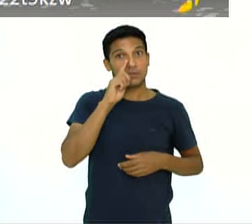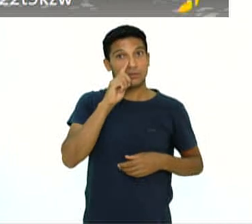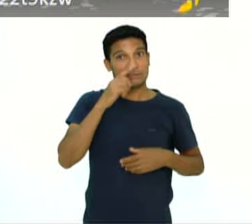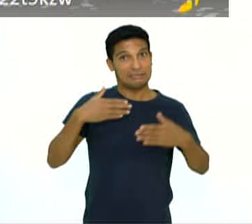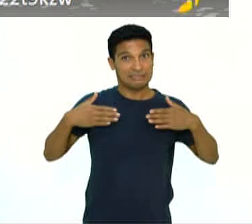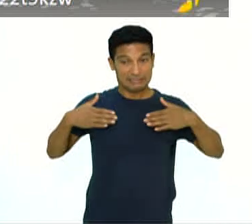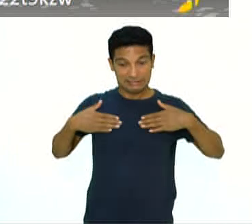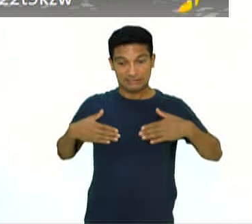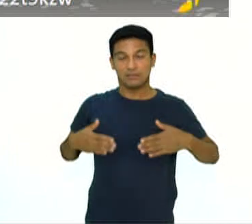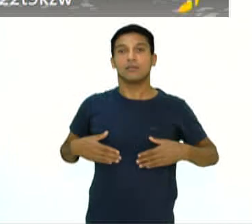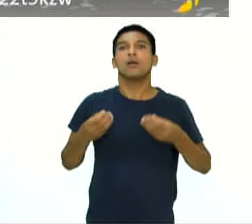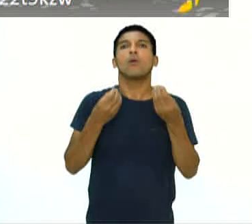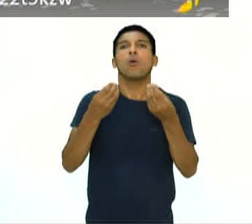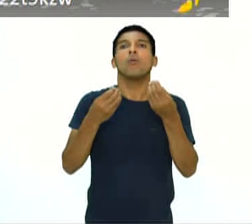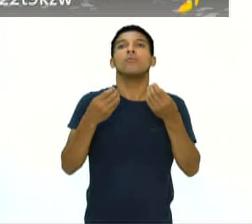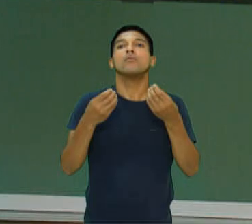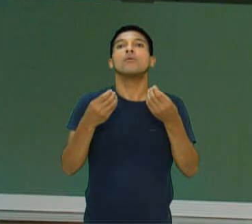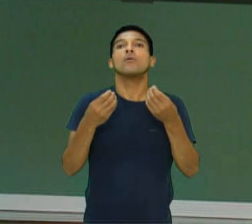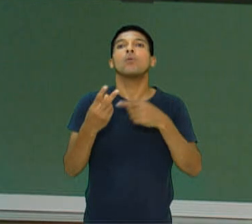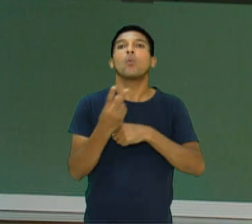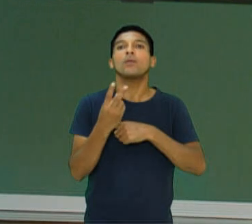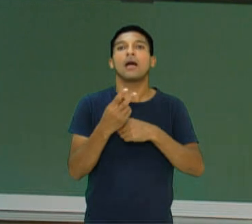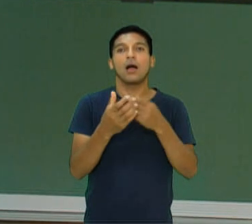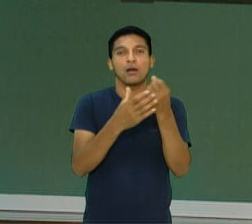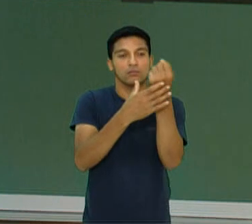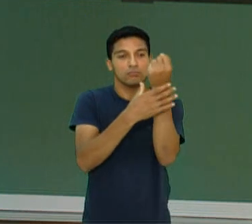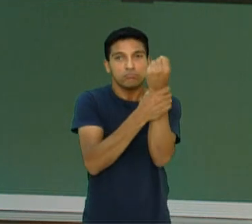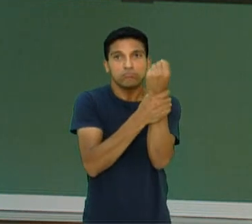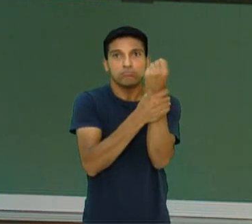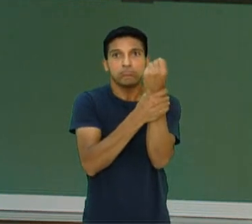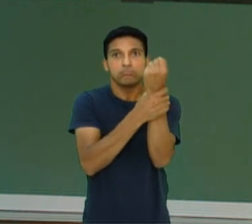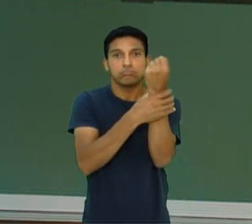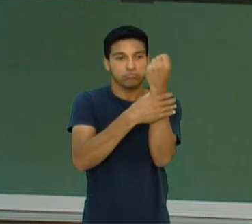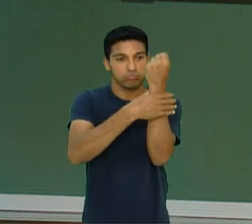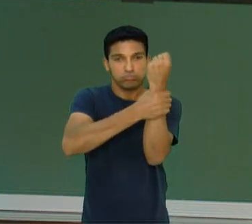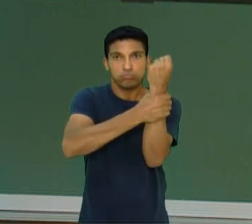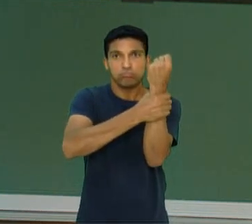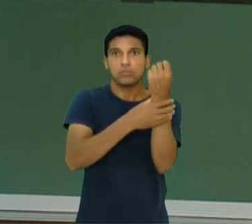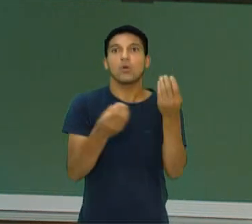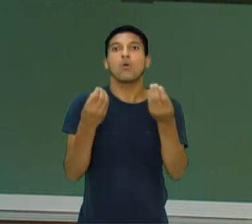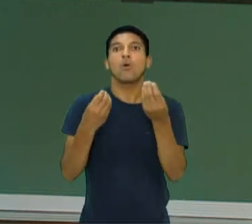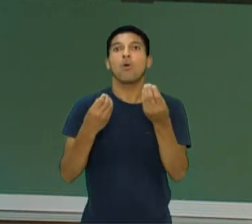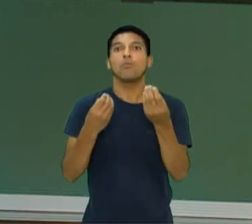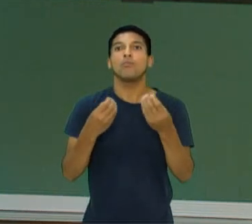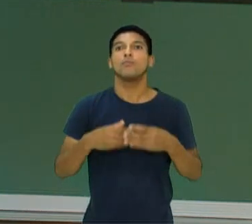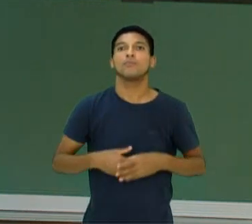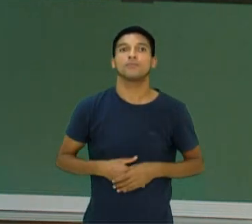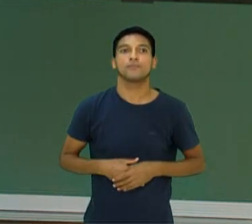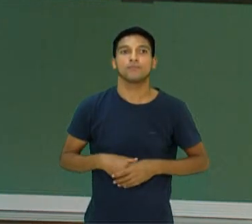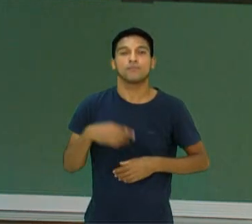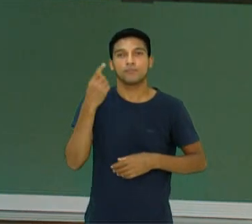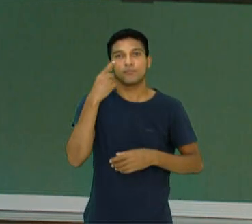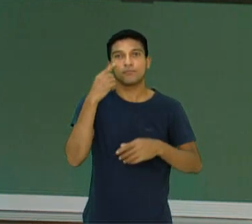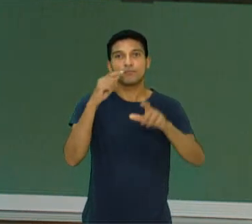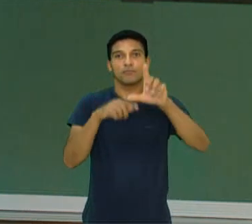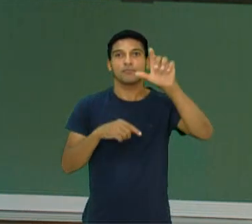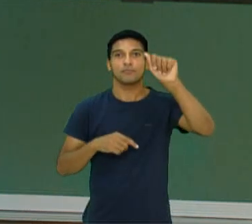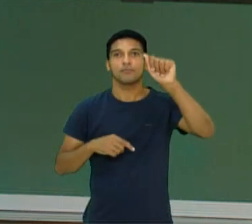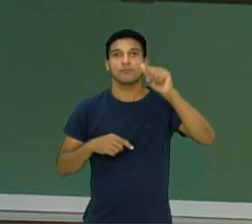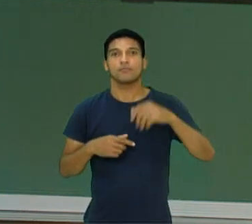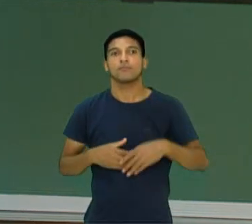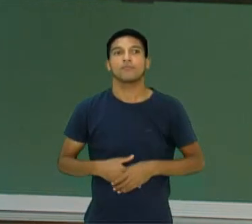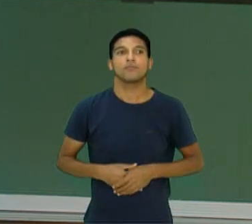físico. Por isso, a segurança deve ser um cuidado que nós devemos ter. Então, vamos lá. Alternativa A. Então,